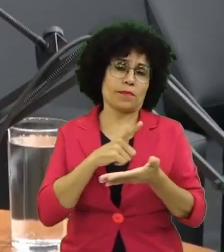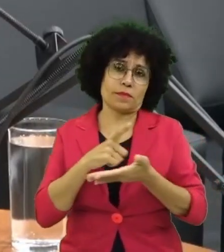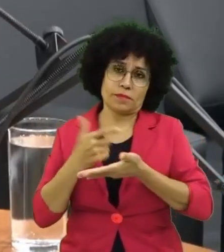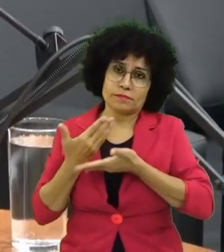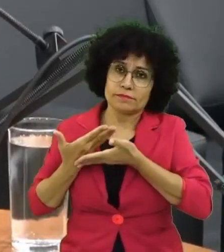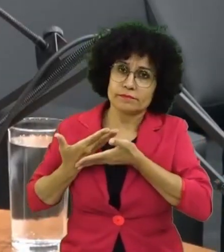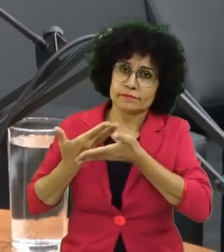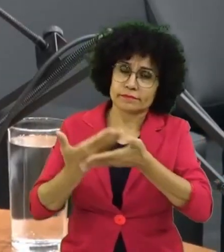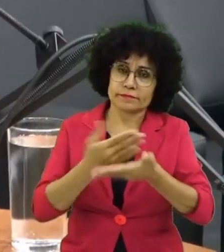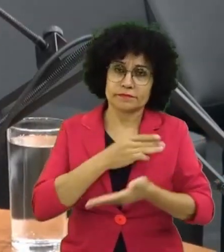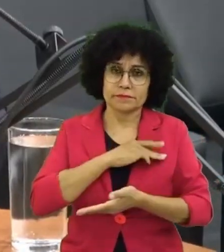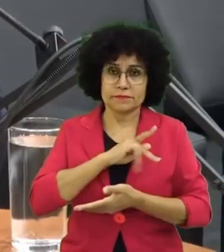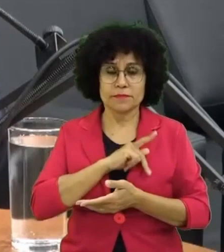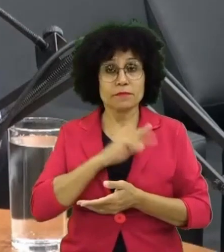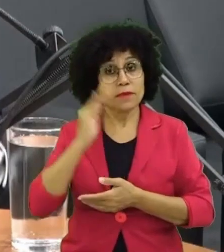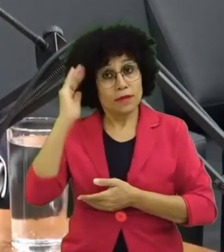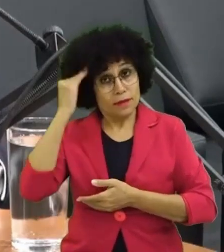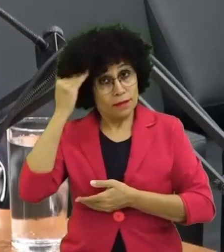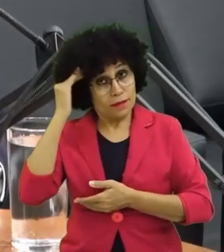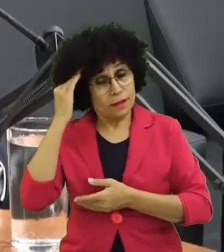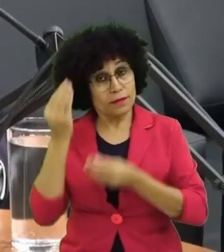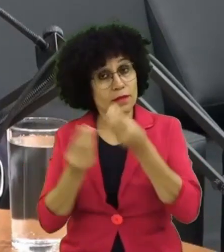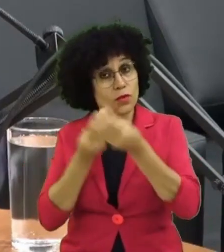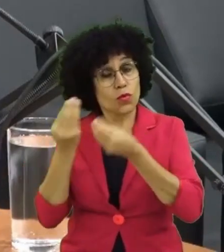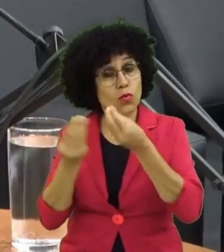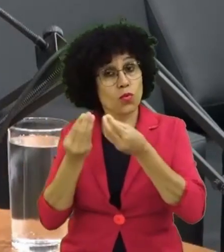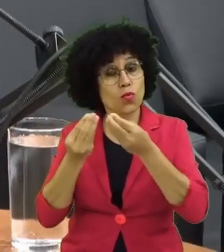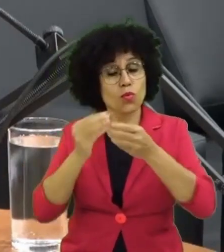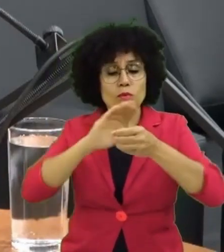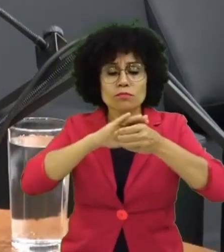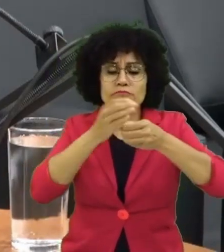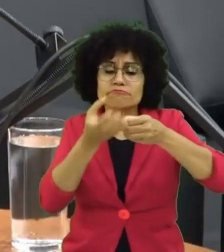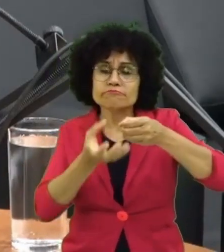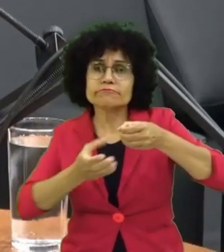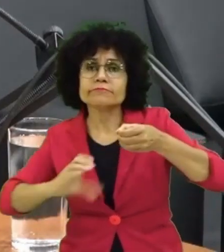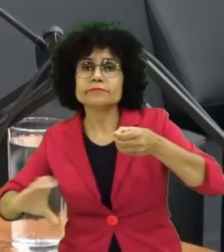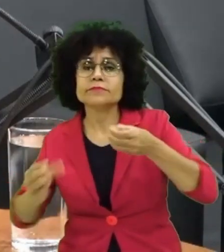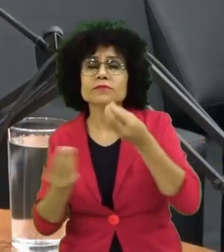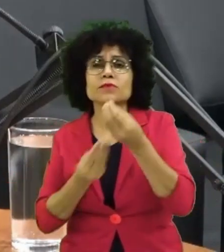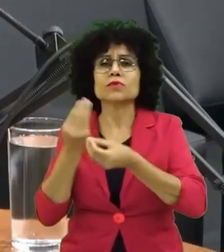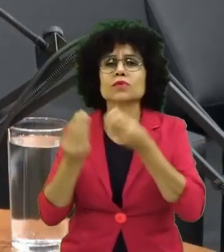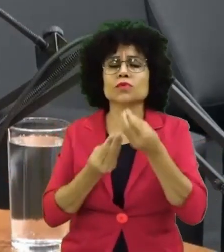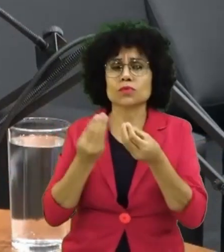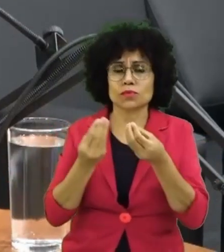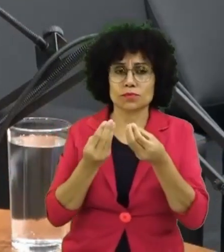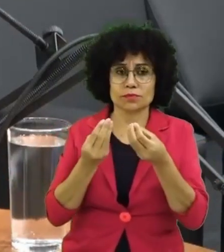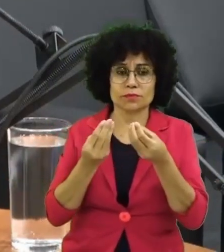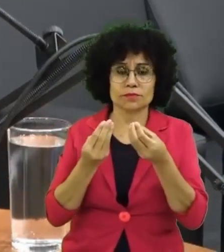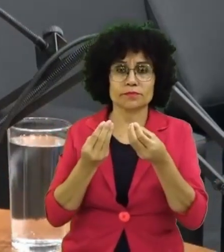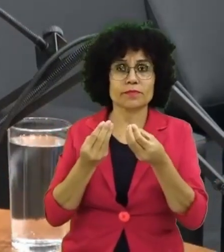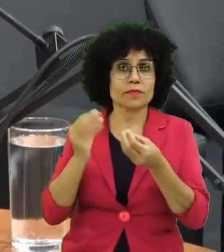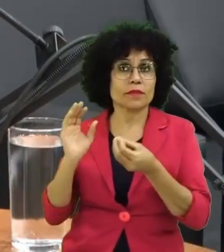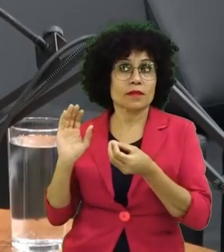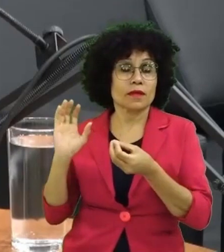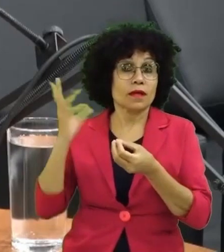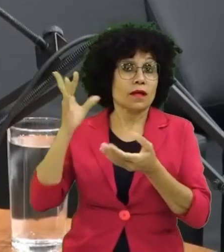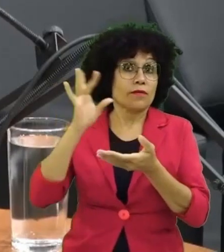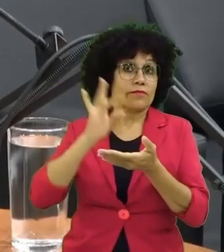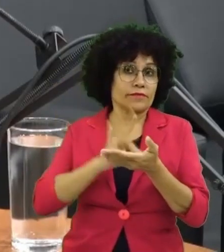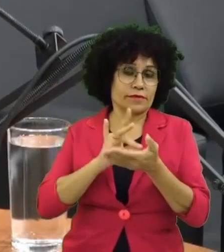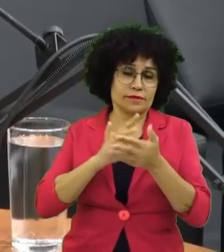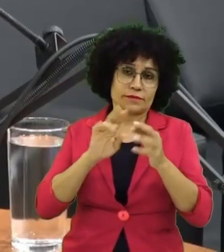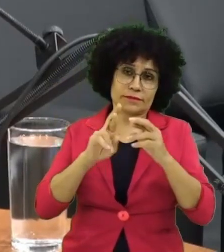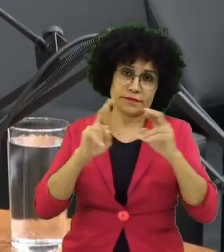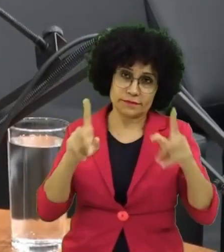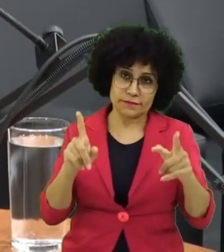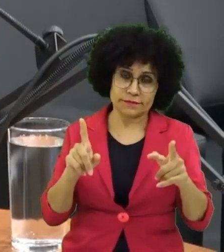para o Ministério Público para poder entender a situação de saneamento em um determinado município. São situações muito díspares, são realidades muito